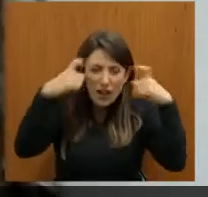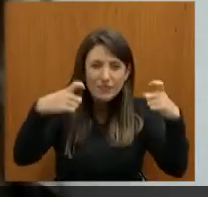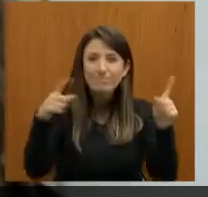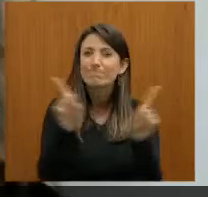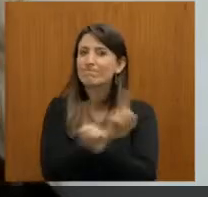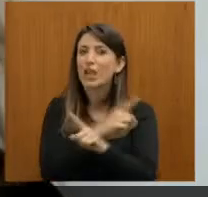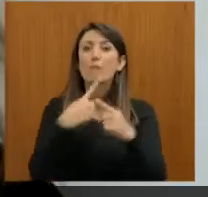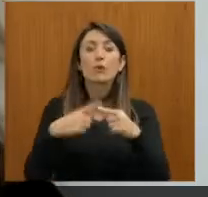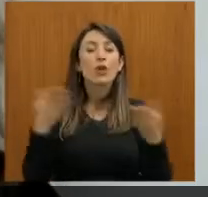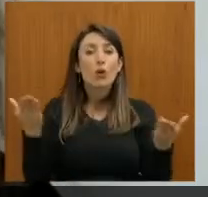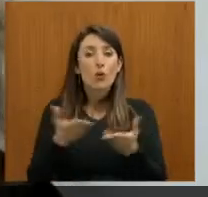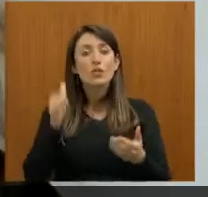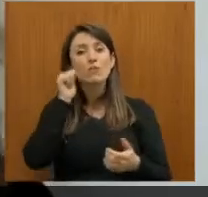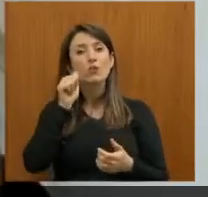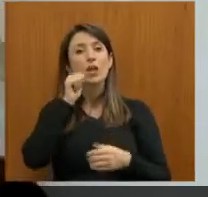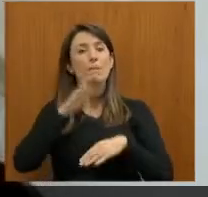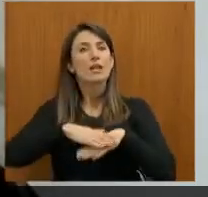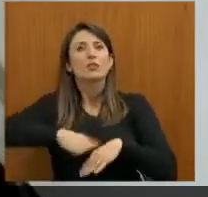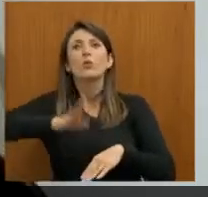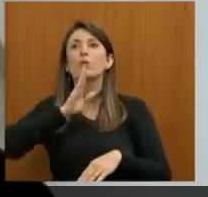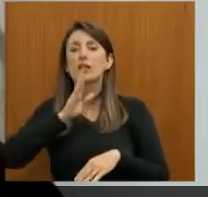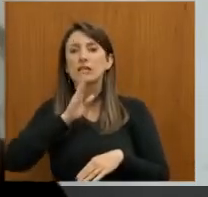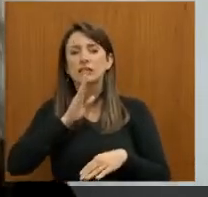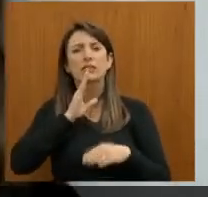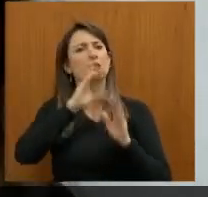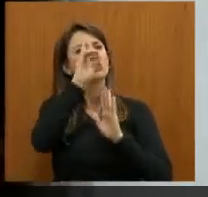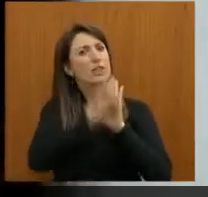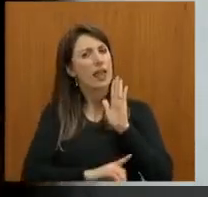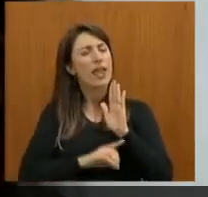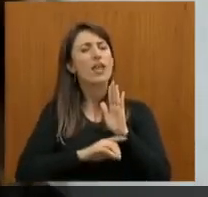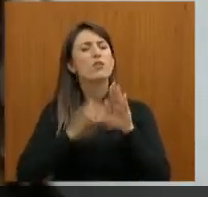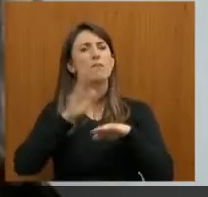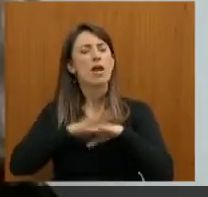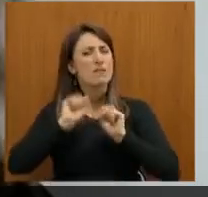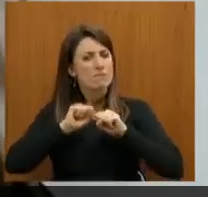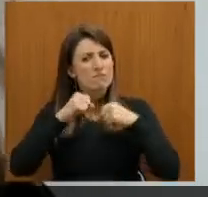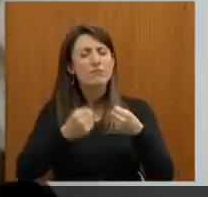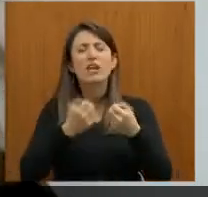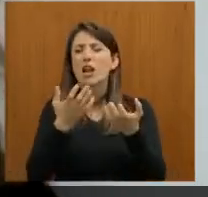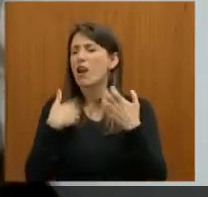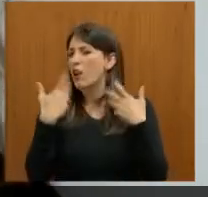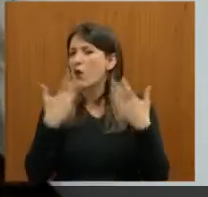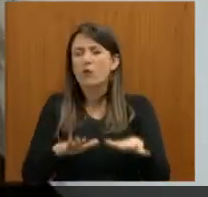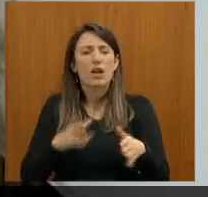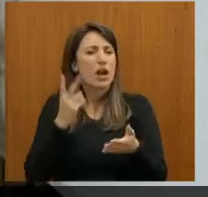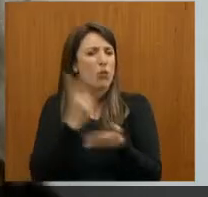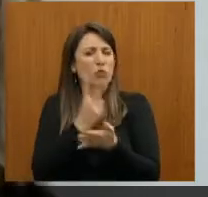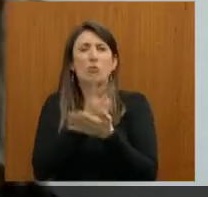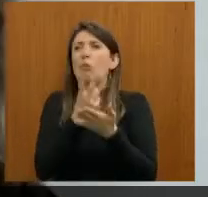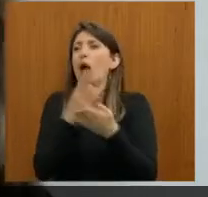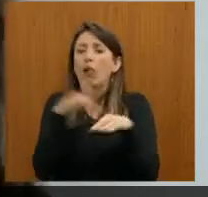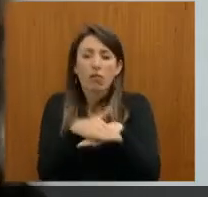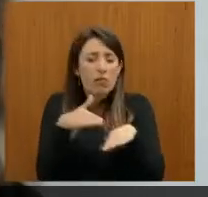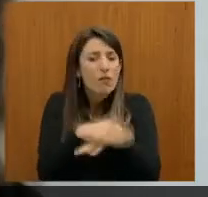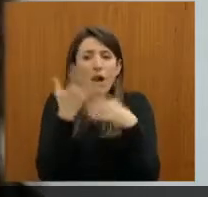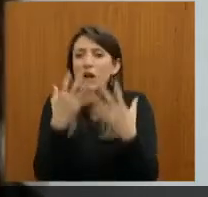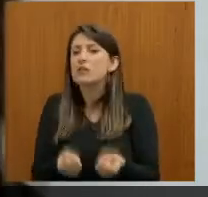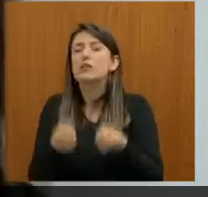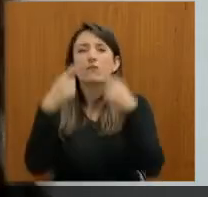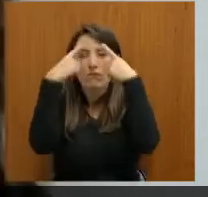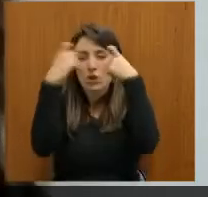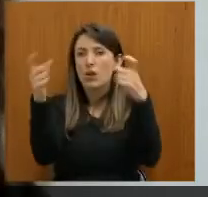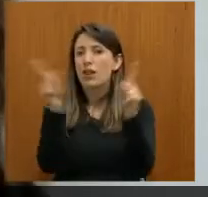empenhados em buscar o amor próprio em romper o ciclo de violência nessa sair desse